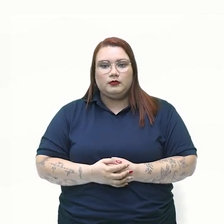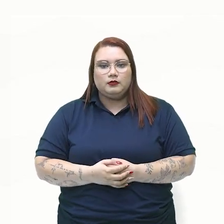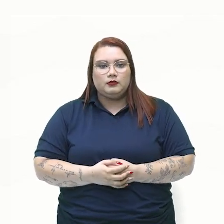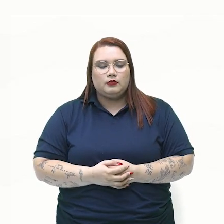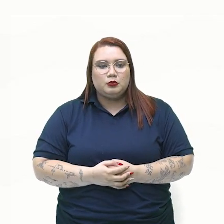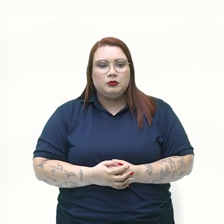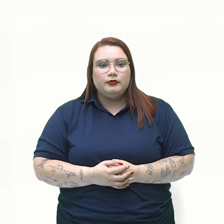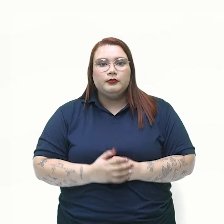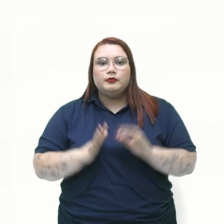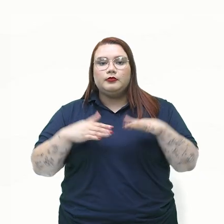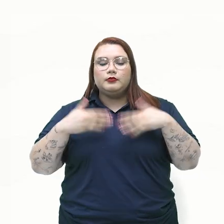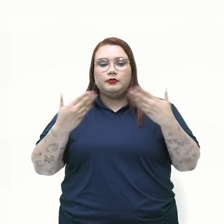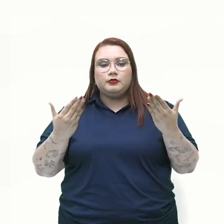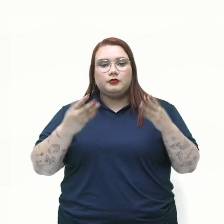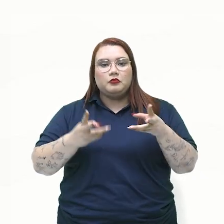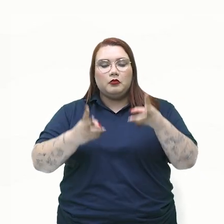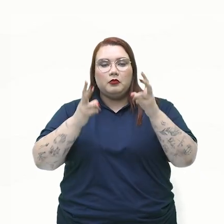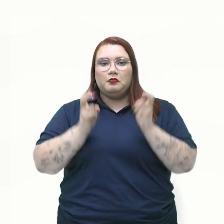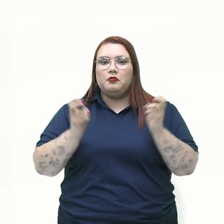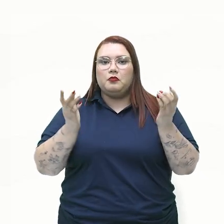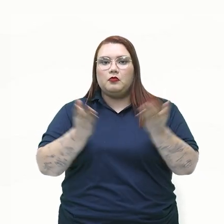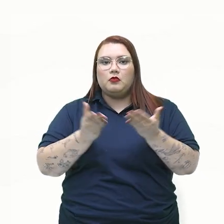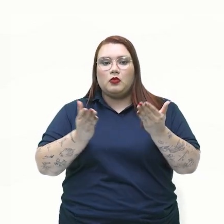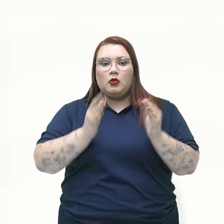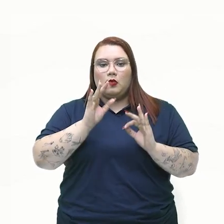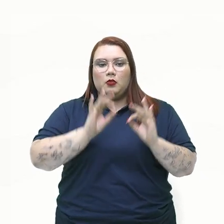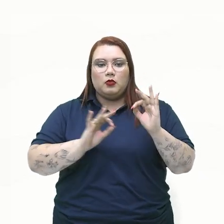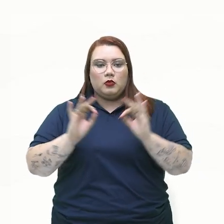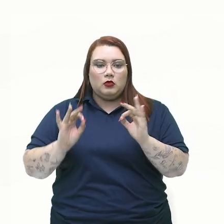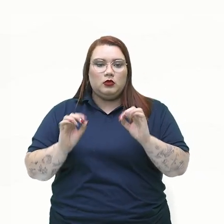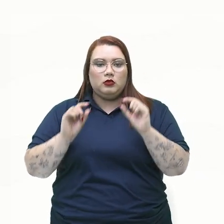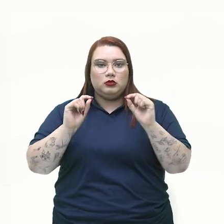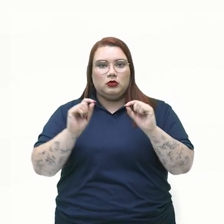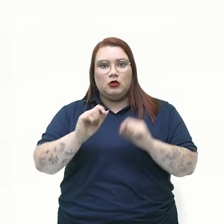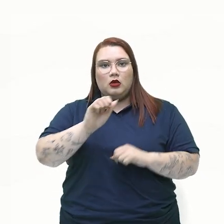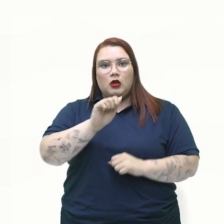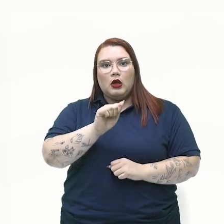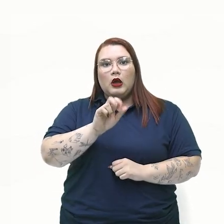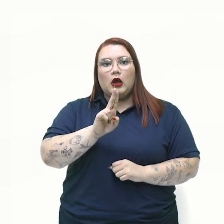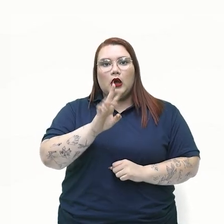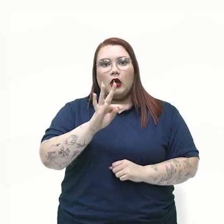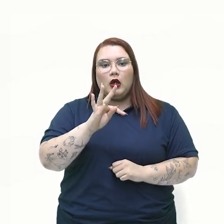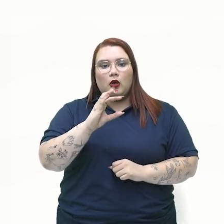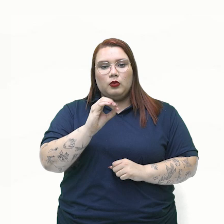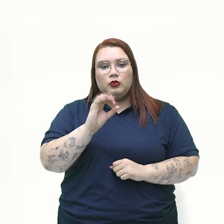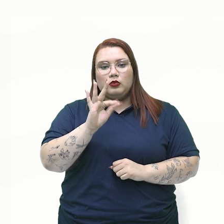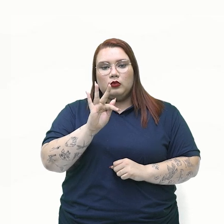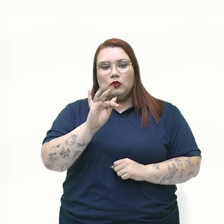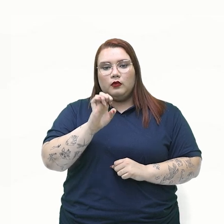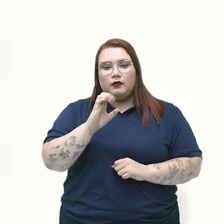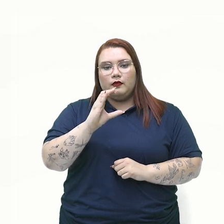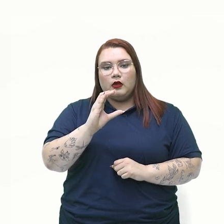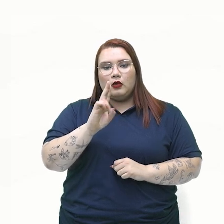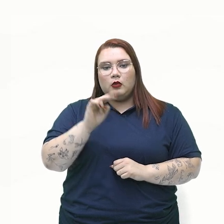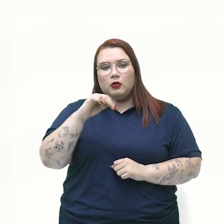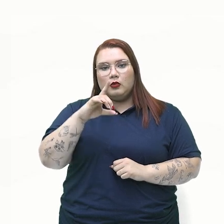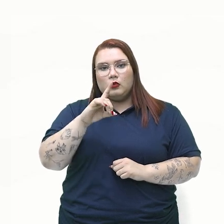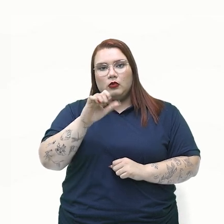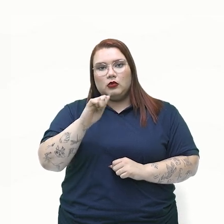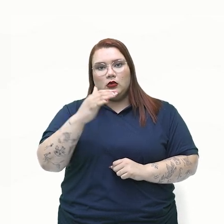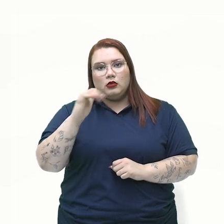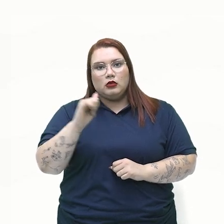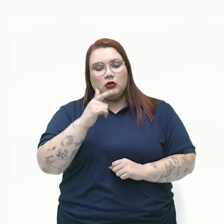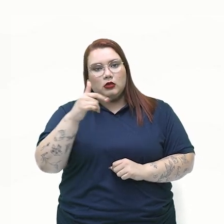certo? E aqui a gente vai observar o processo de autofecundação através da